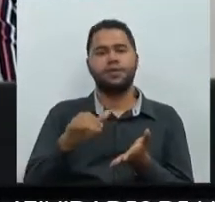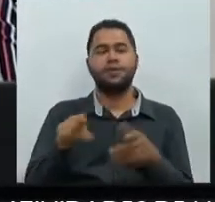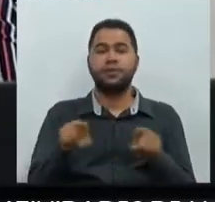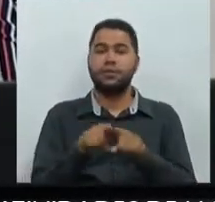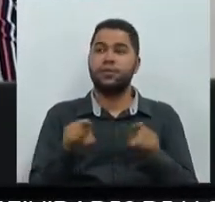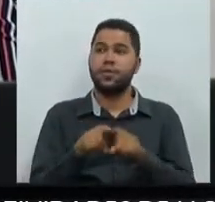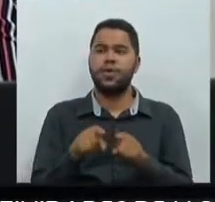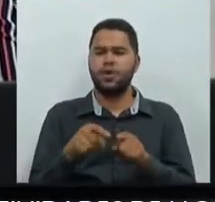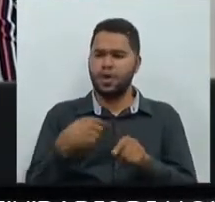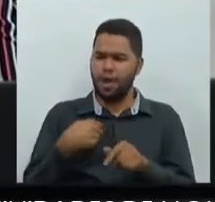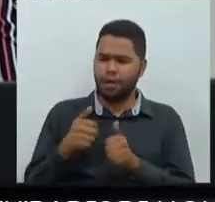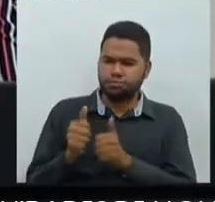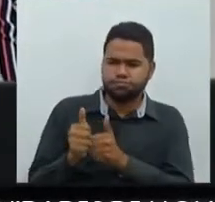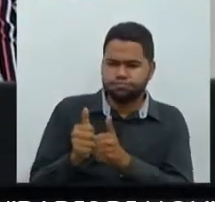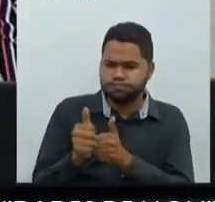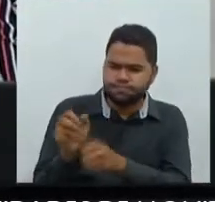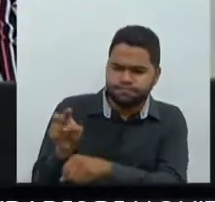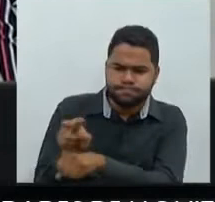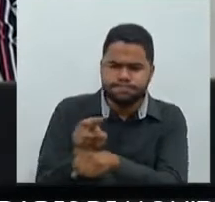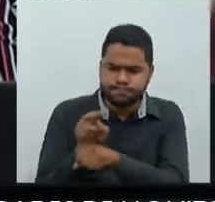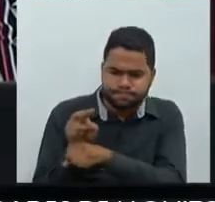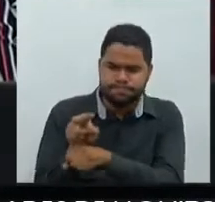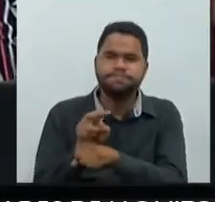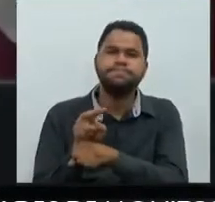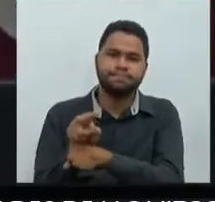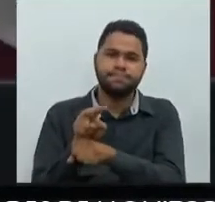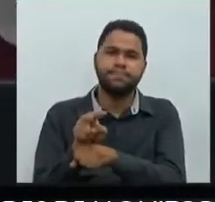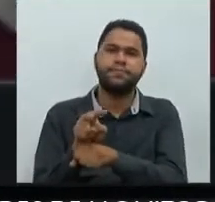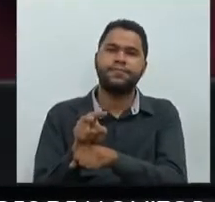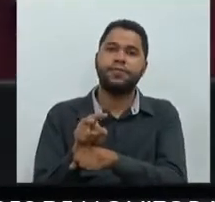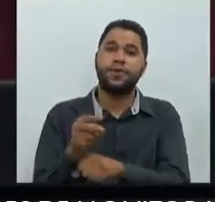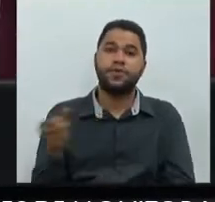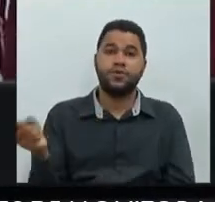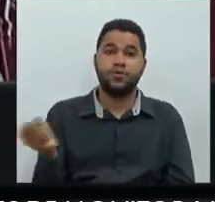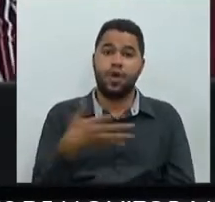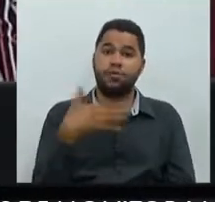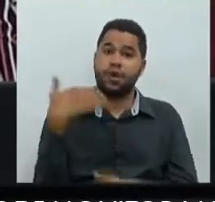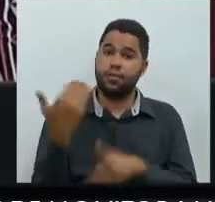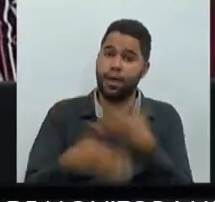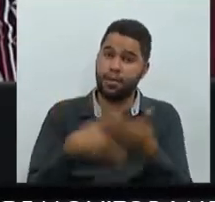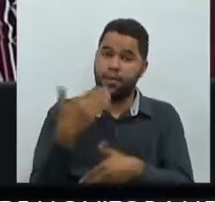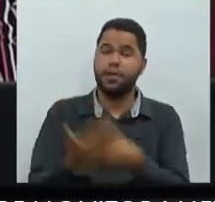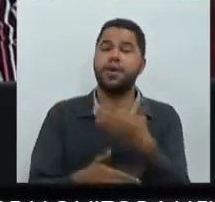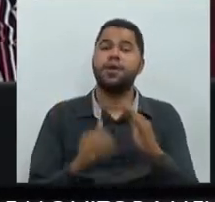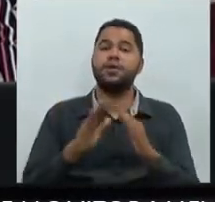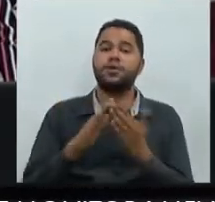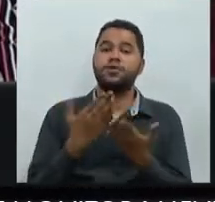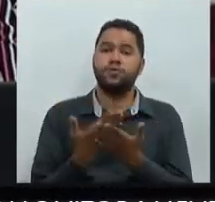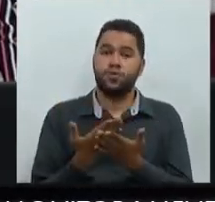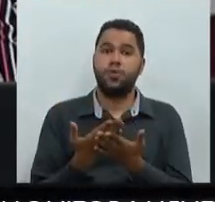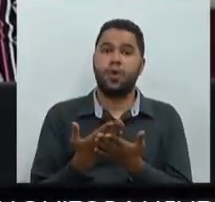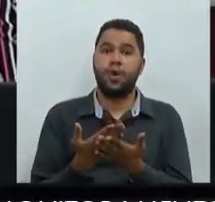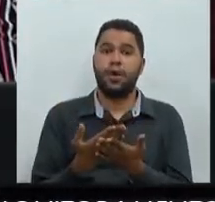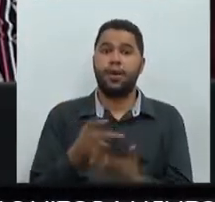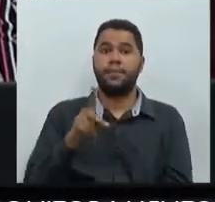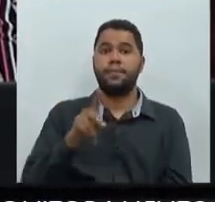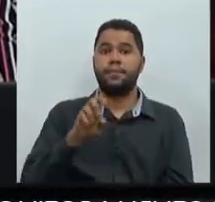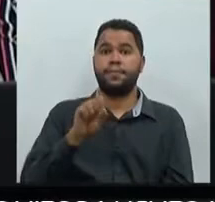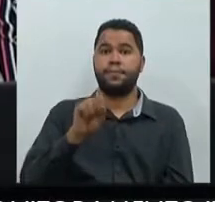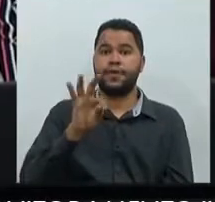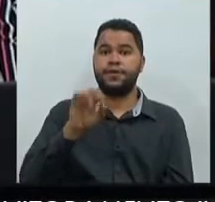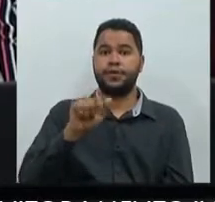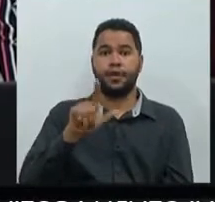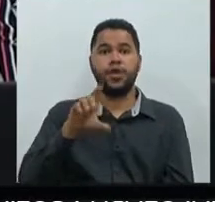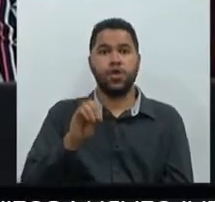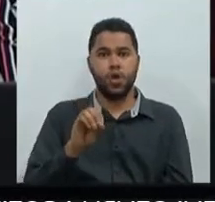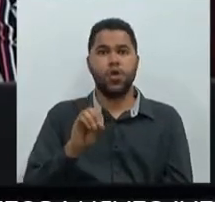tenho acompanhado de perto lá, não só essa nova construção para que a Escola Pestalozzi seja também um centro de formação,